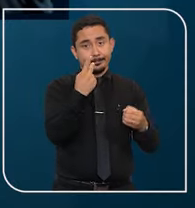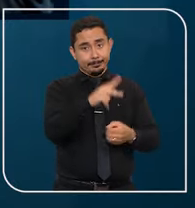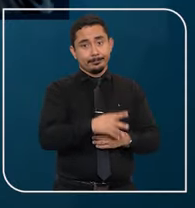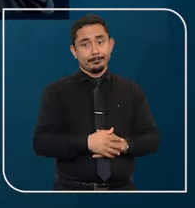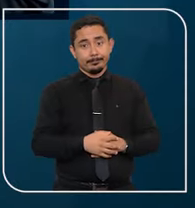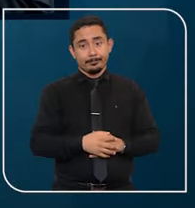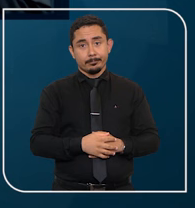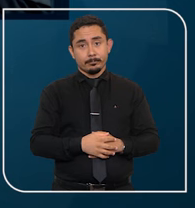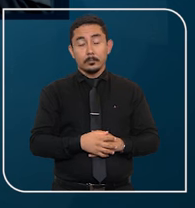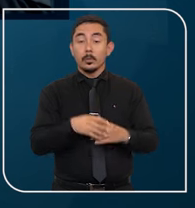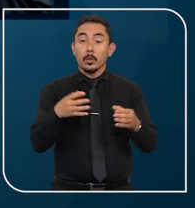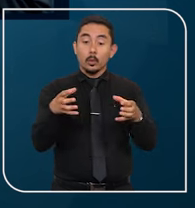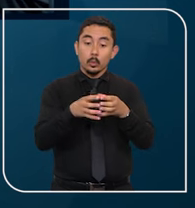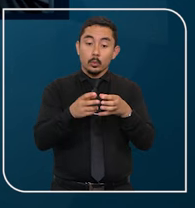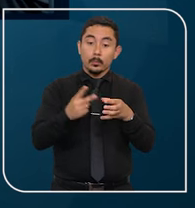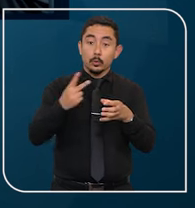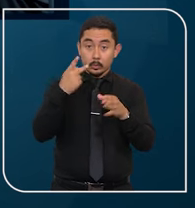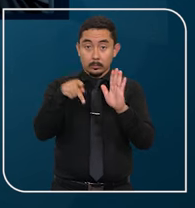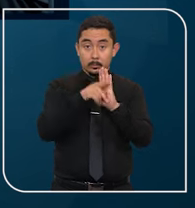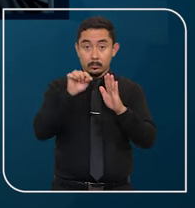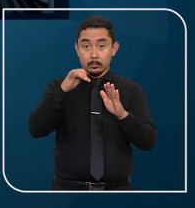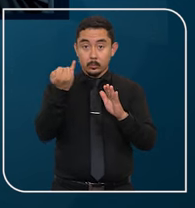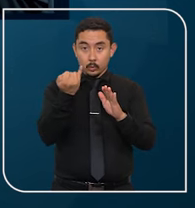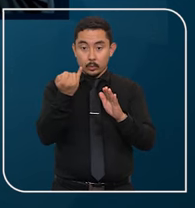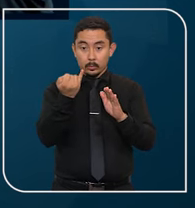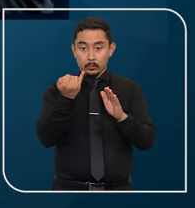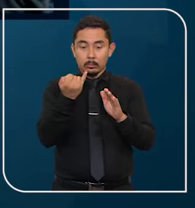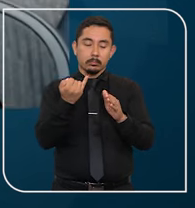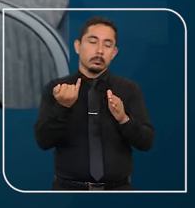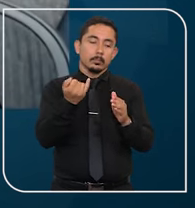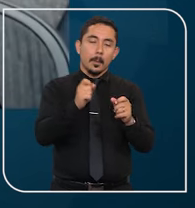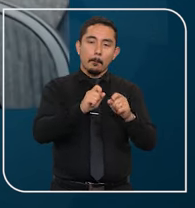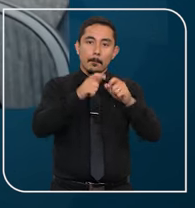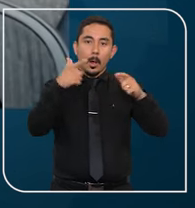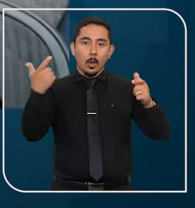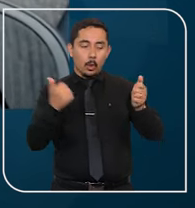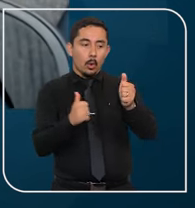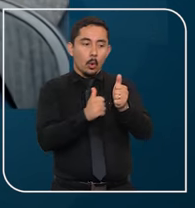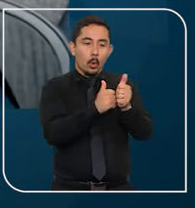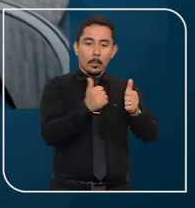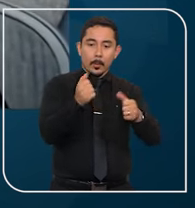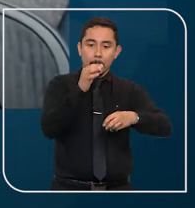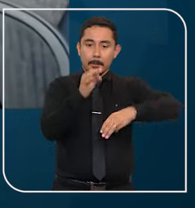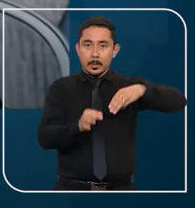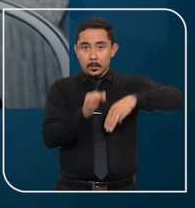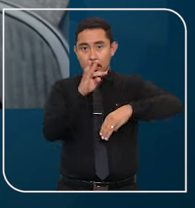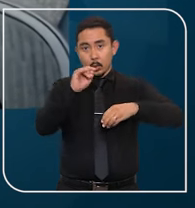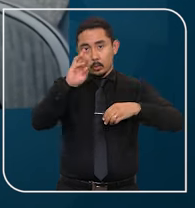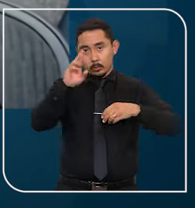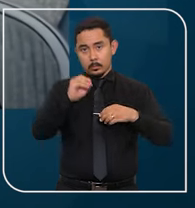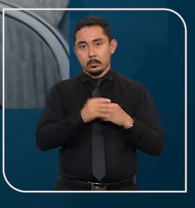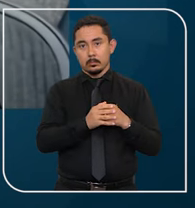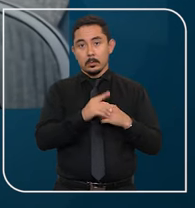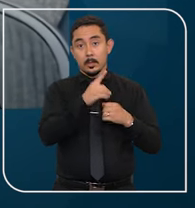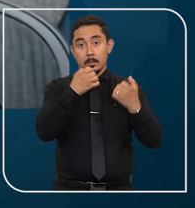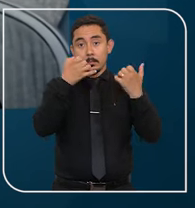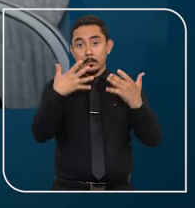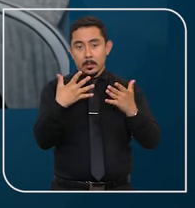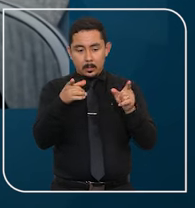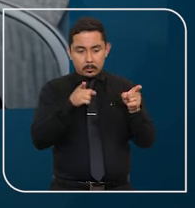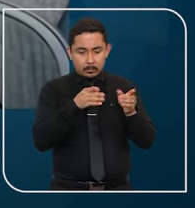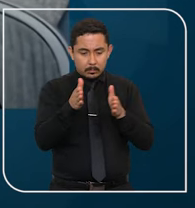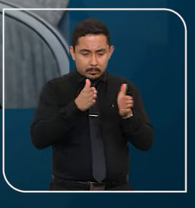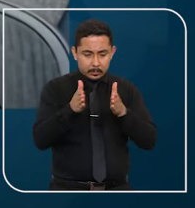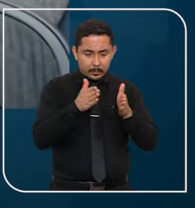julgamento da segunda turma do STJ prevaleceu o voto do ministro Teodoro Silva Santos o ministro apontou que o